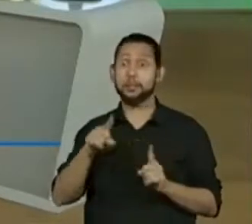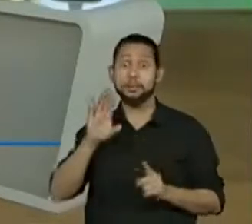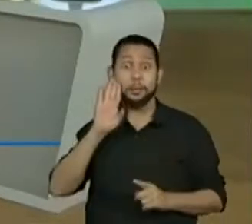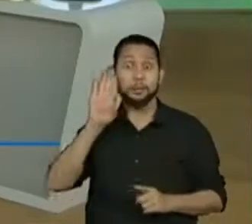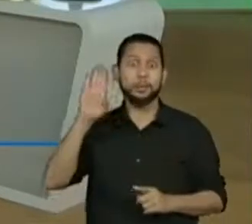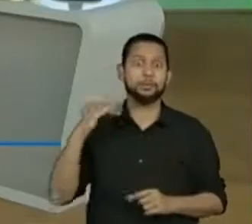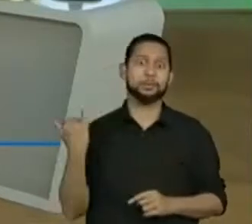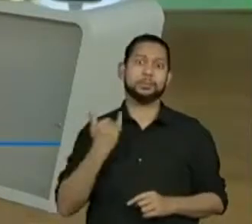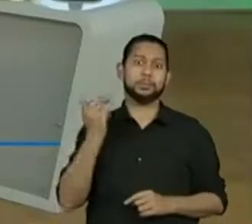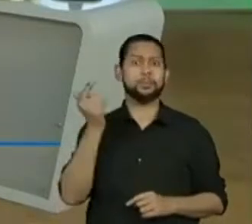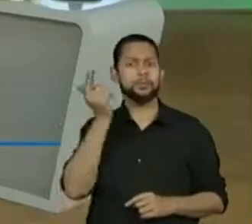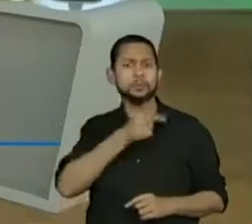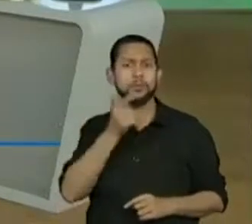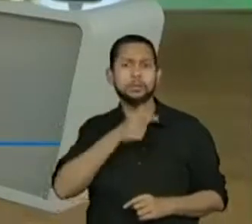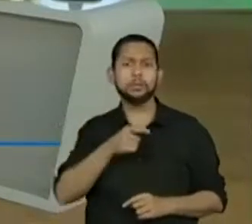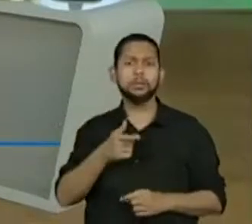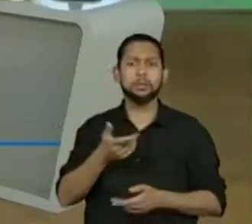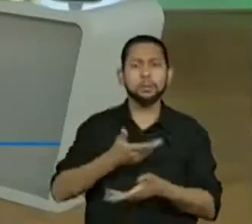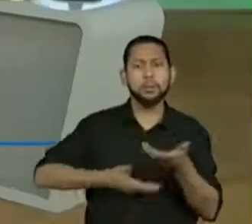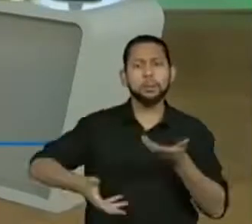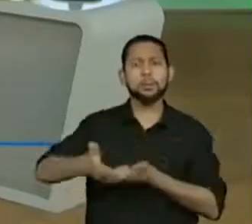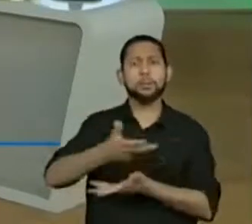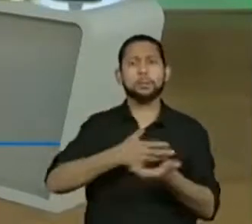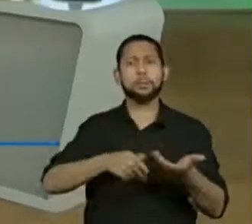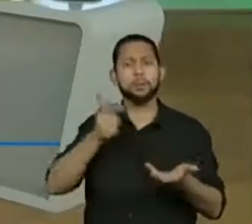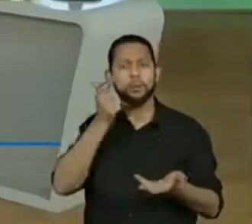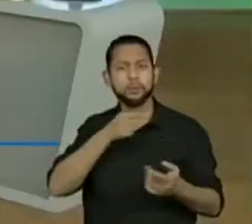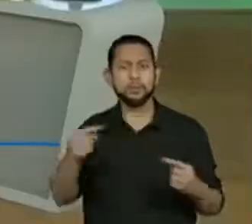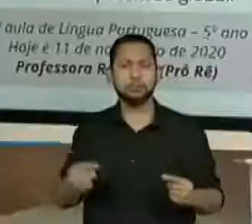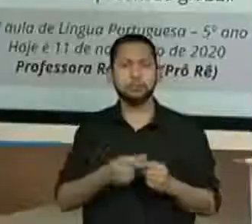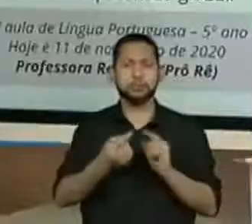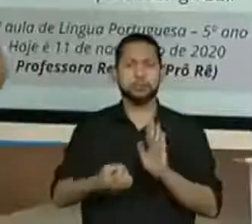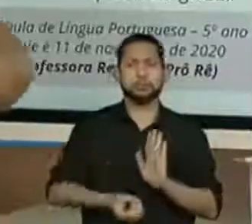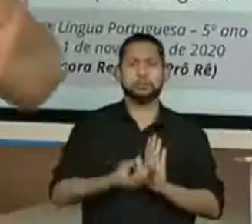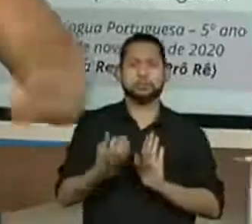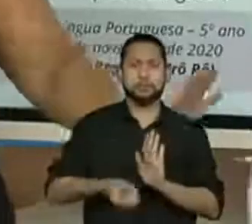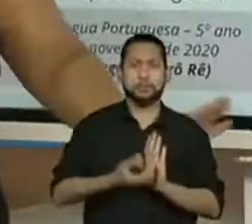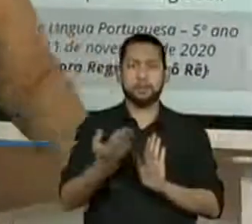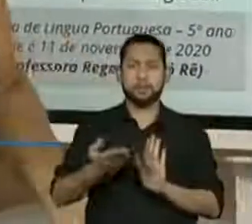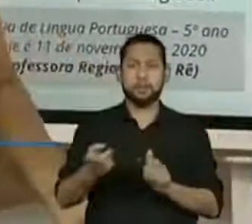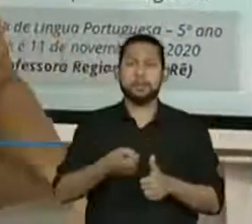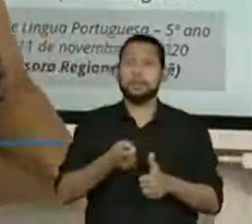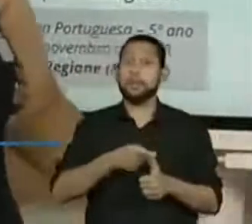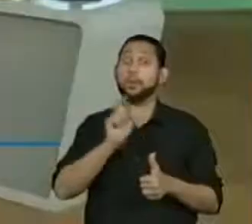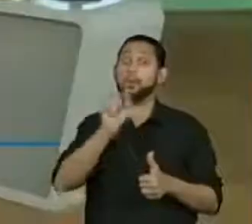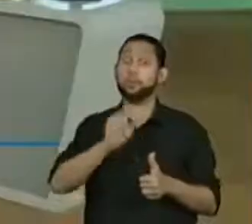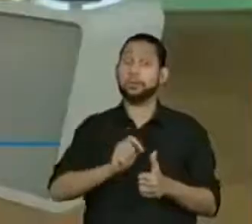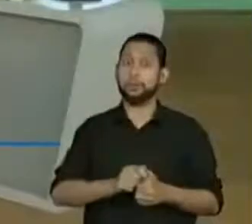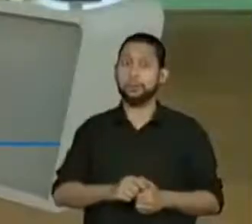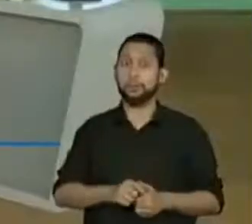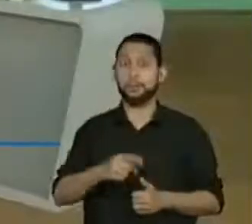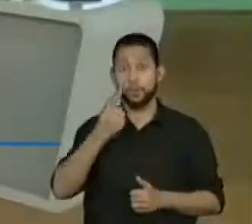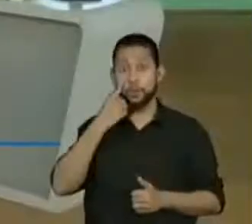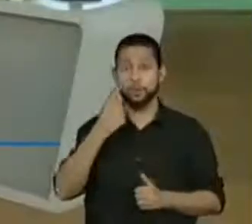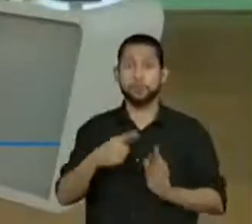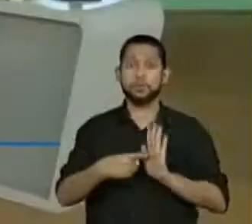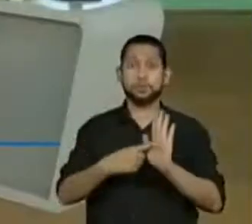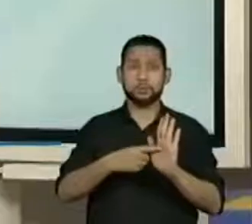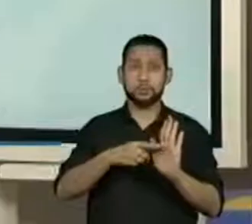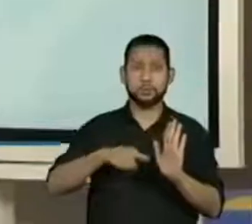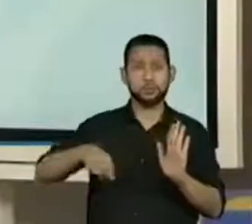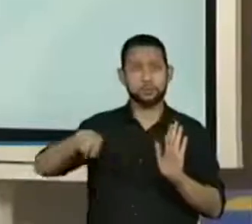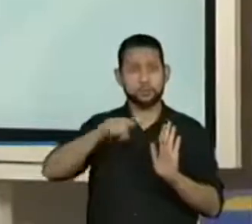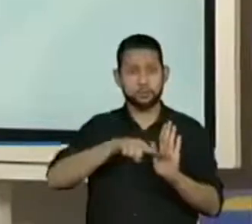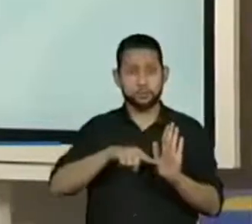importante para que a gente consiga ter um repertório para fazer um sarau então Primeira coisa eu quero que vocês vão conhecer